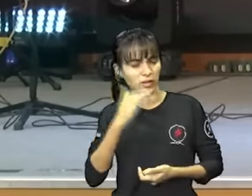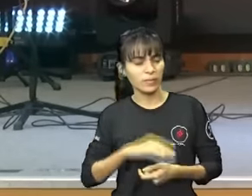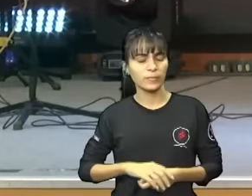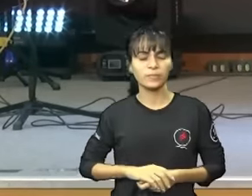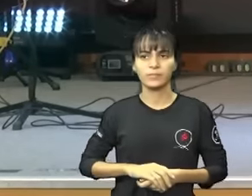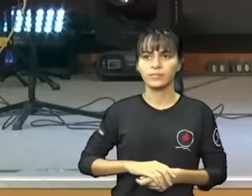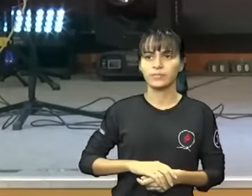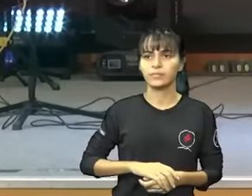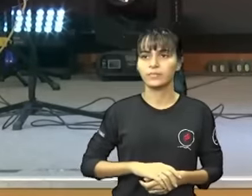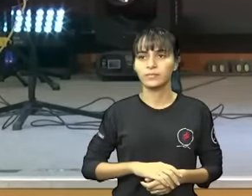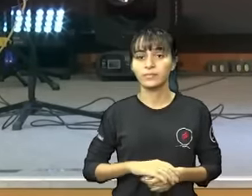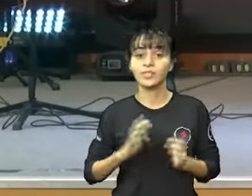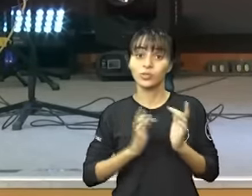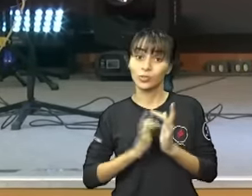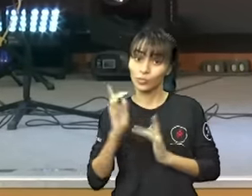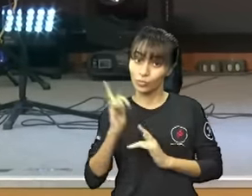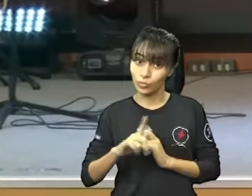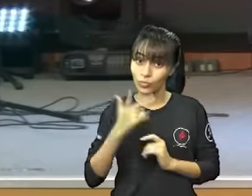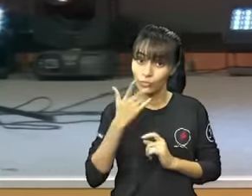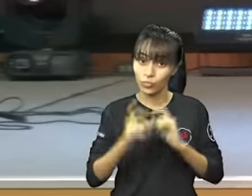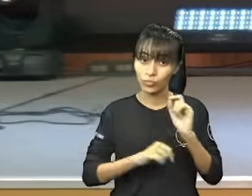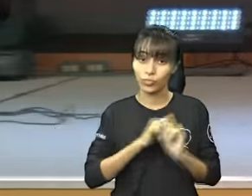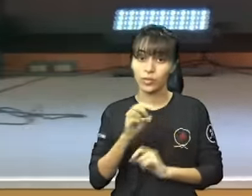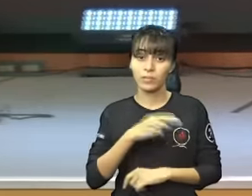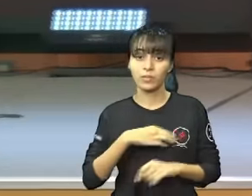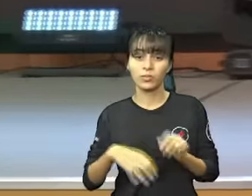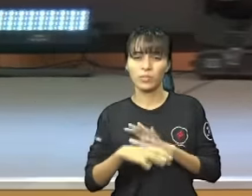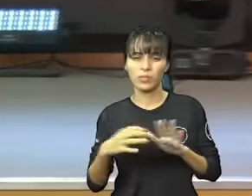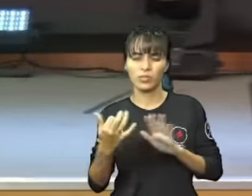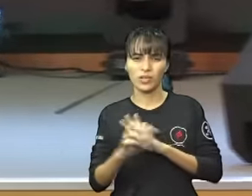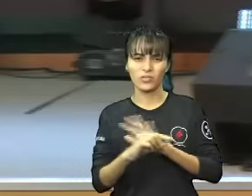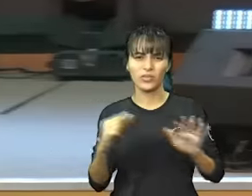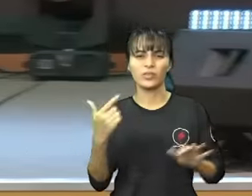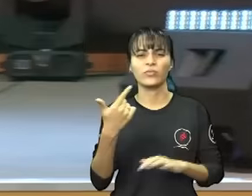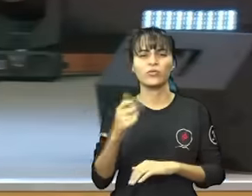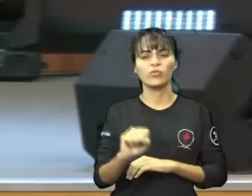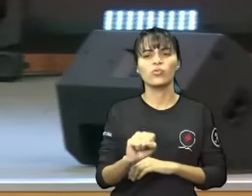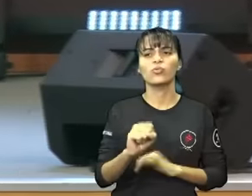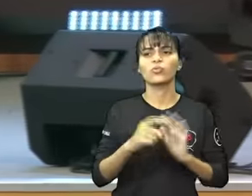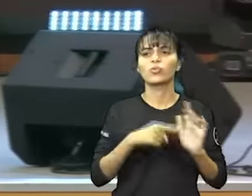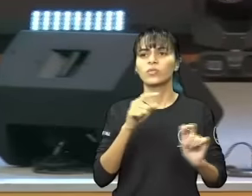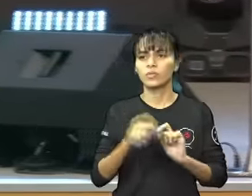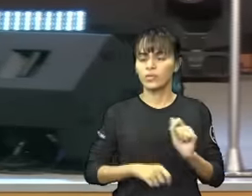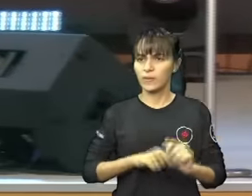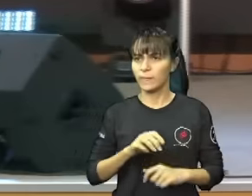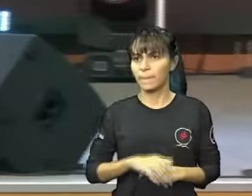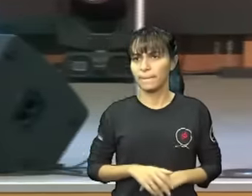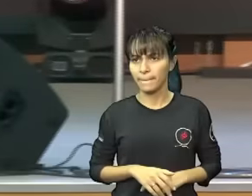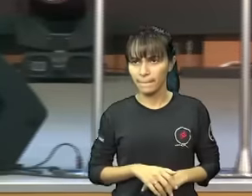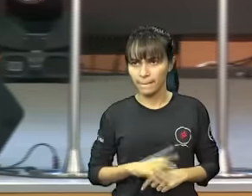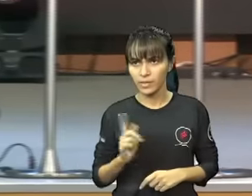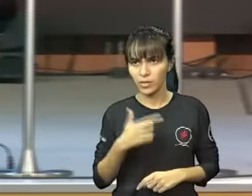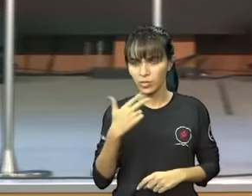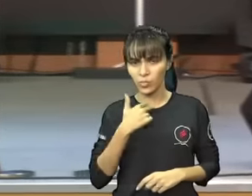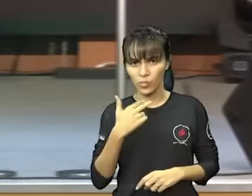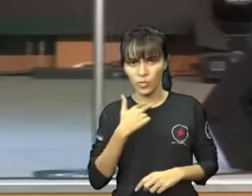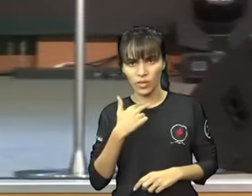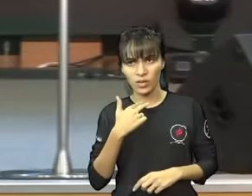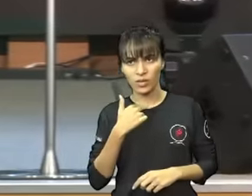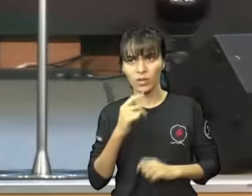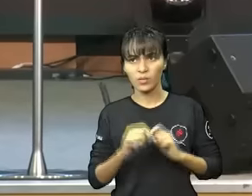Jesus De novo Jesus e Mateus 10:28 diz assim nós não devemos temer